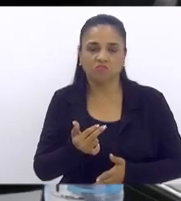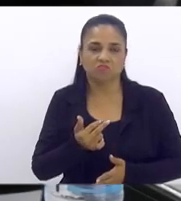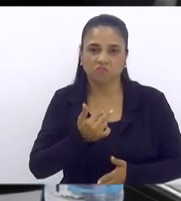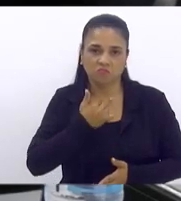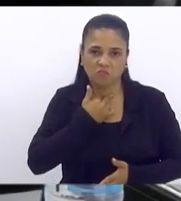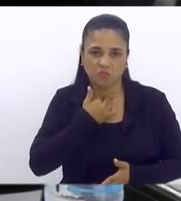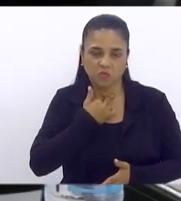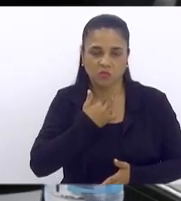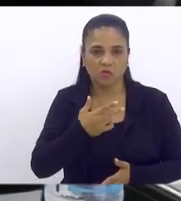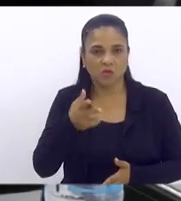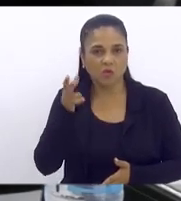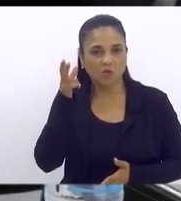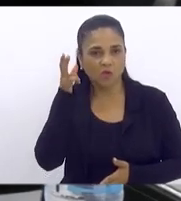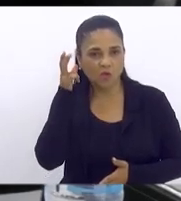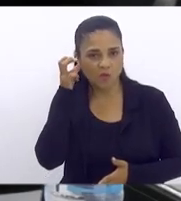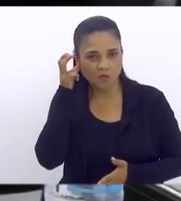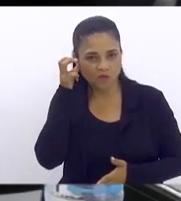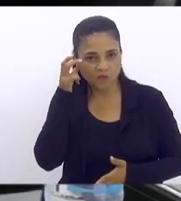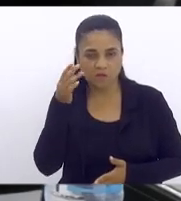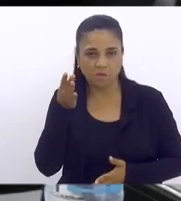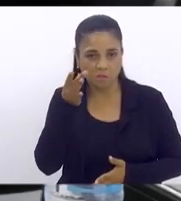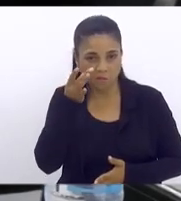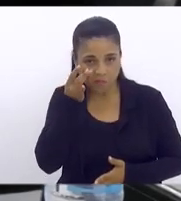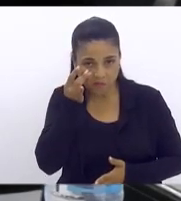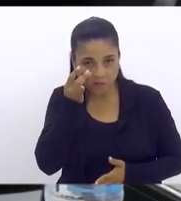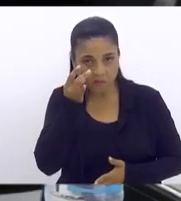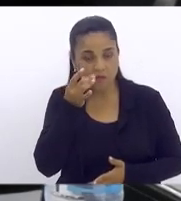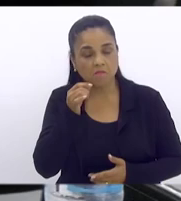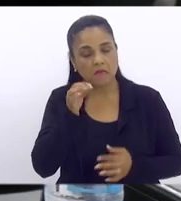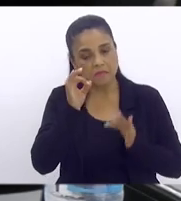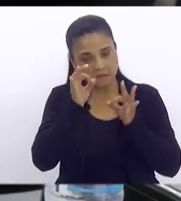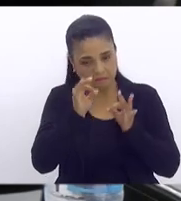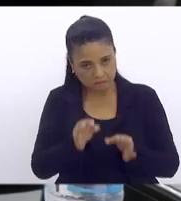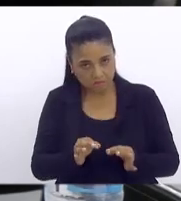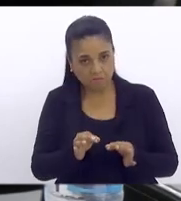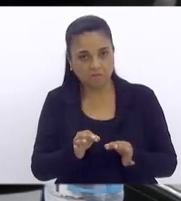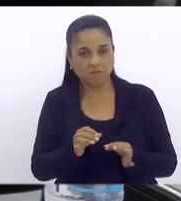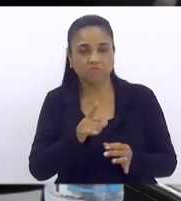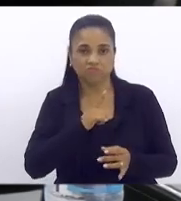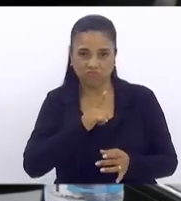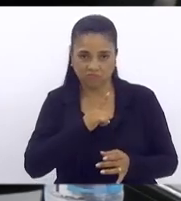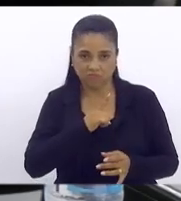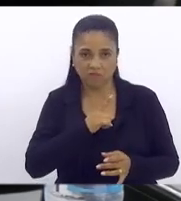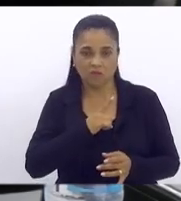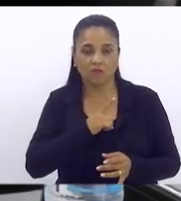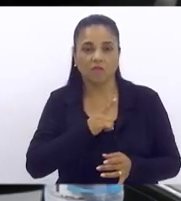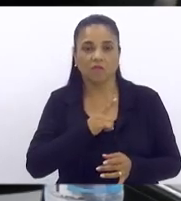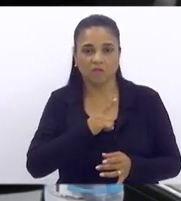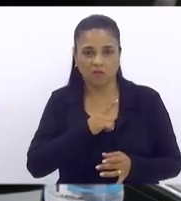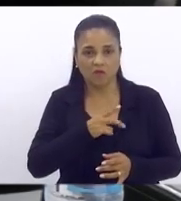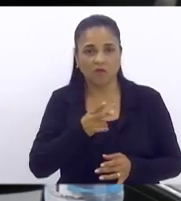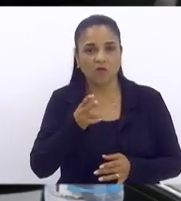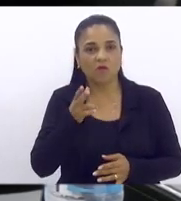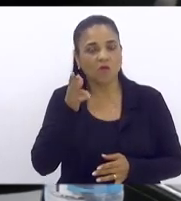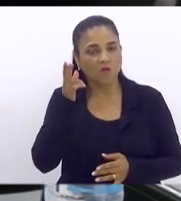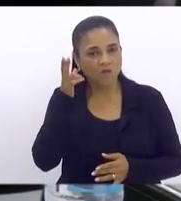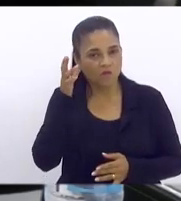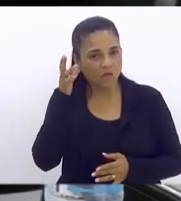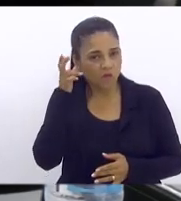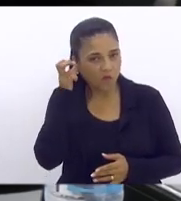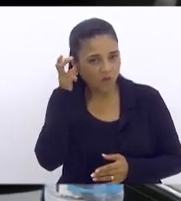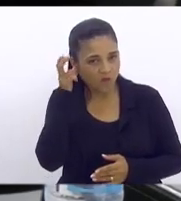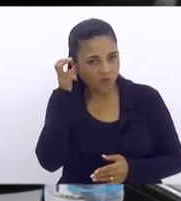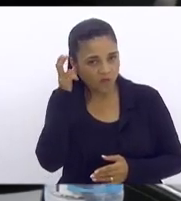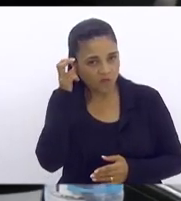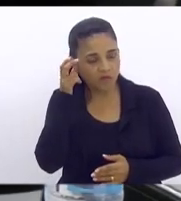por não poder ouvi-la presencialmente, mas tenho absoluta certeza de que vou escutá-la pelo caminho